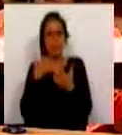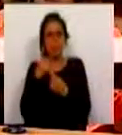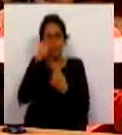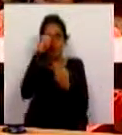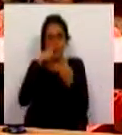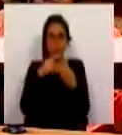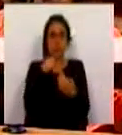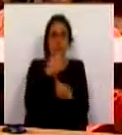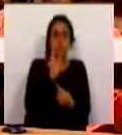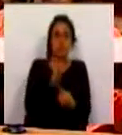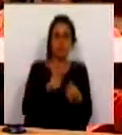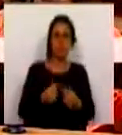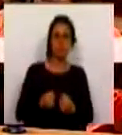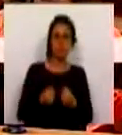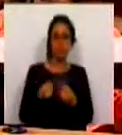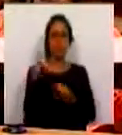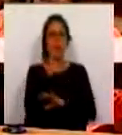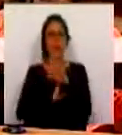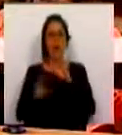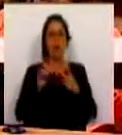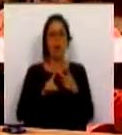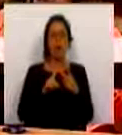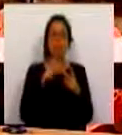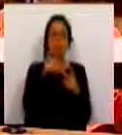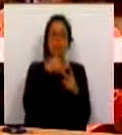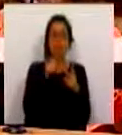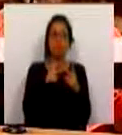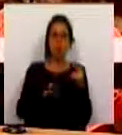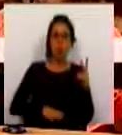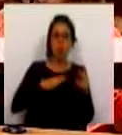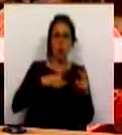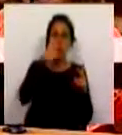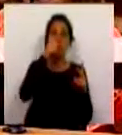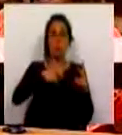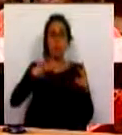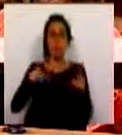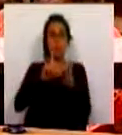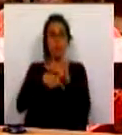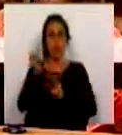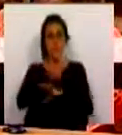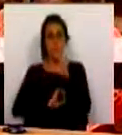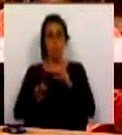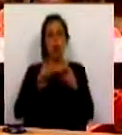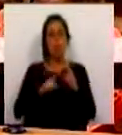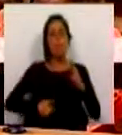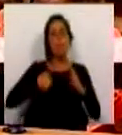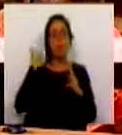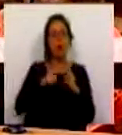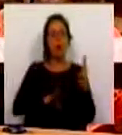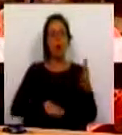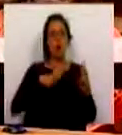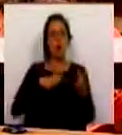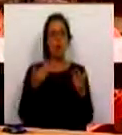objetivos enunciados: fortalecimento da União Europeia, estabelecimento da confiança dos cidadãos no projeto europeu, melhoria de